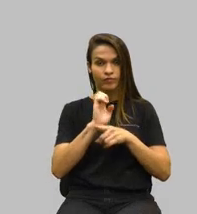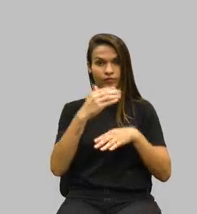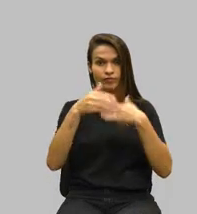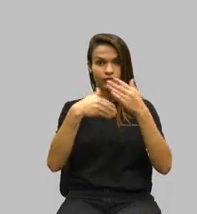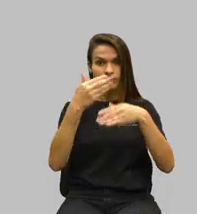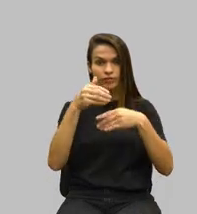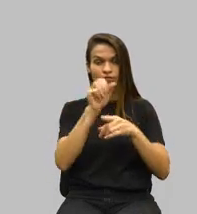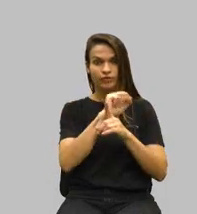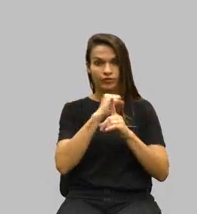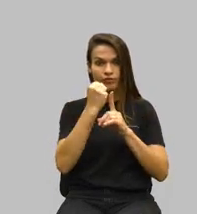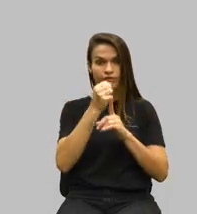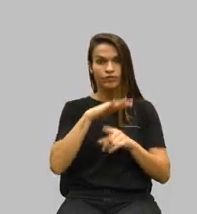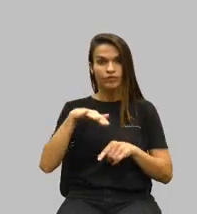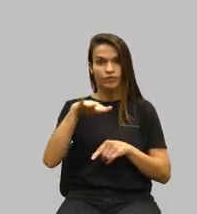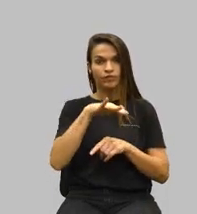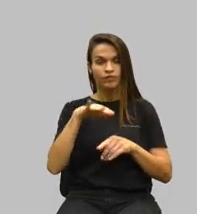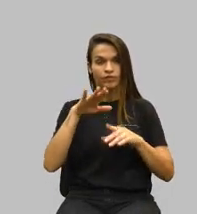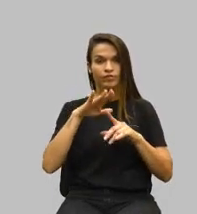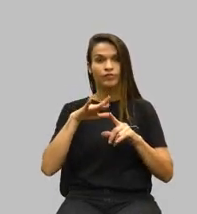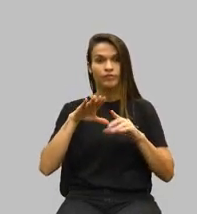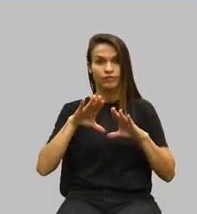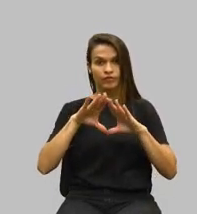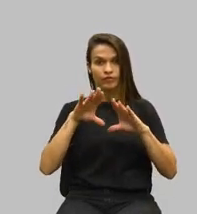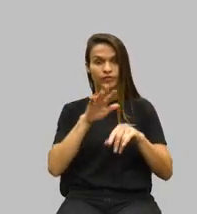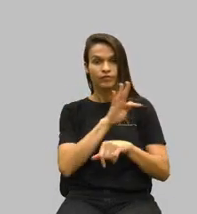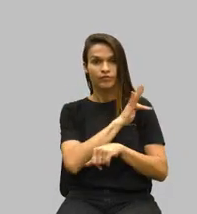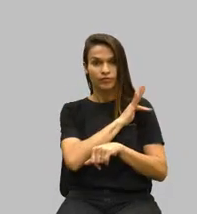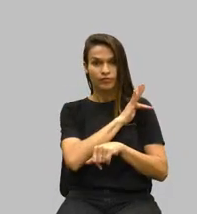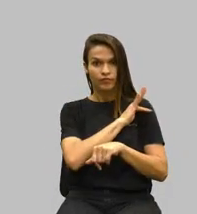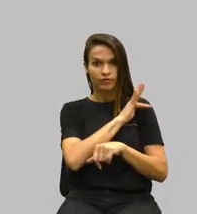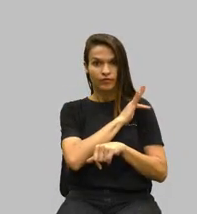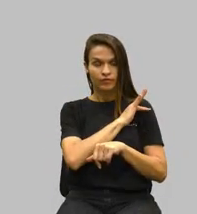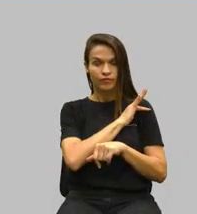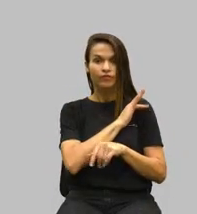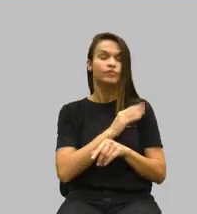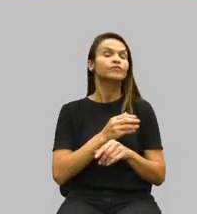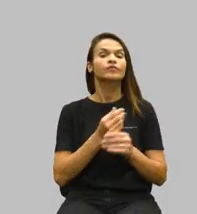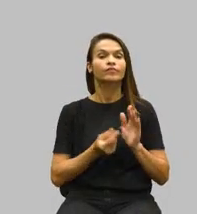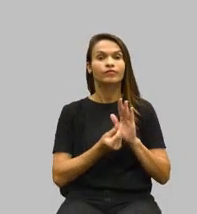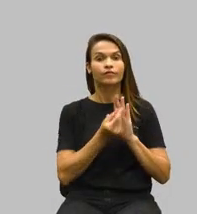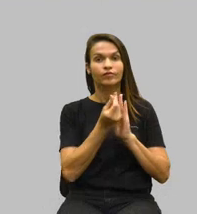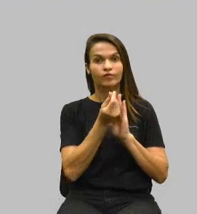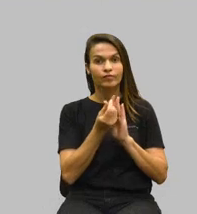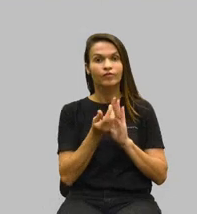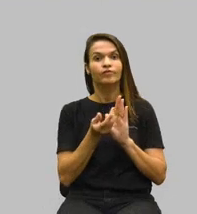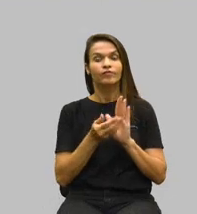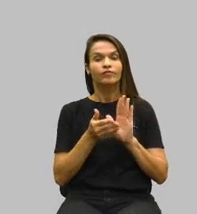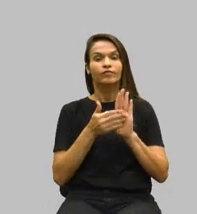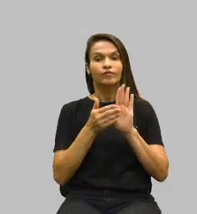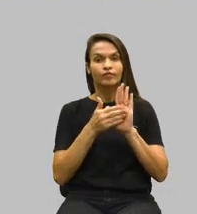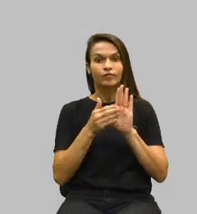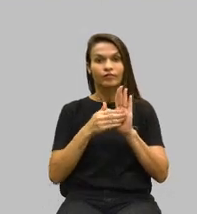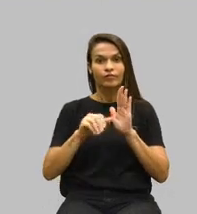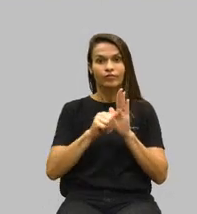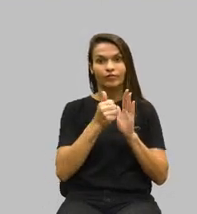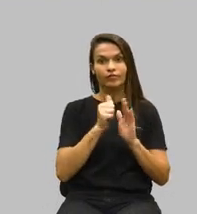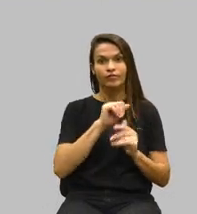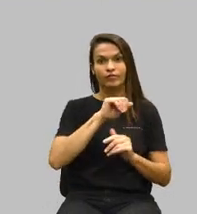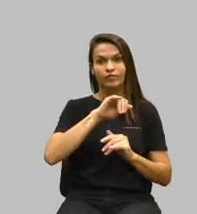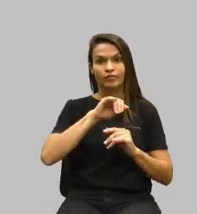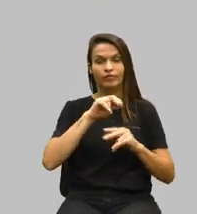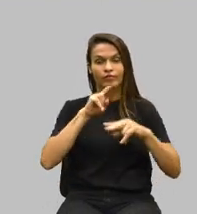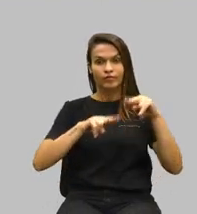Social no âmbito da Assembleia do Assembleia fiscaliza prestação de contas Considerando o período de 1eo de junho